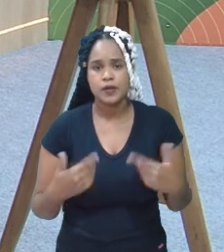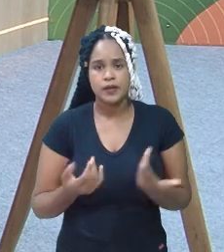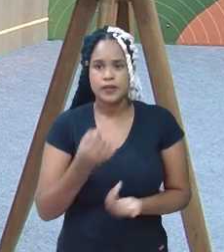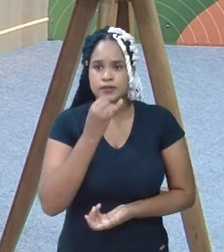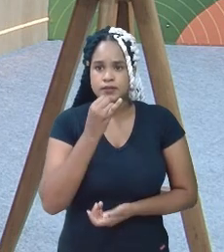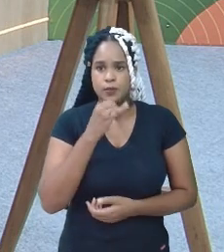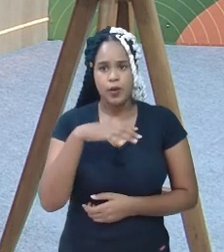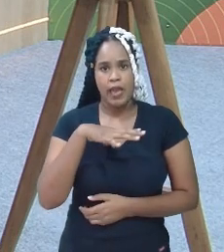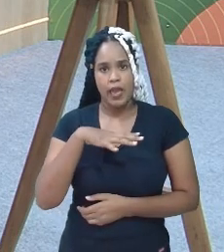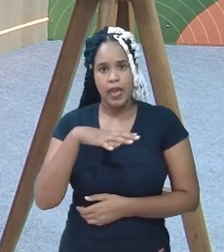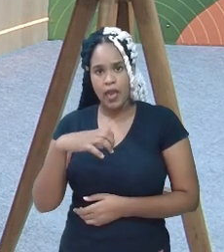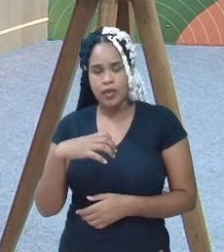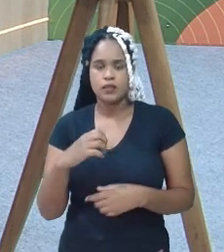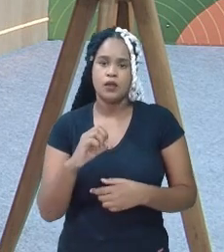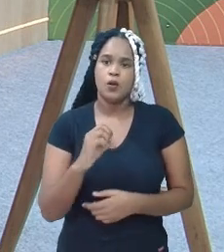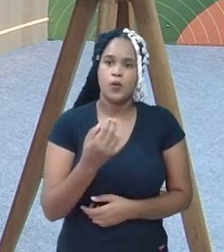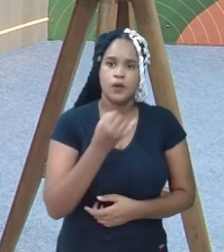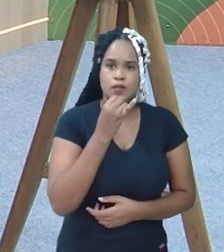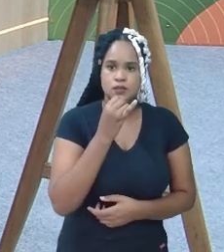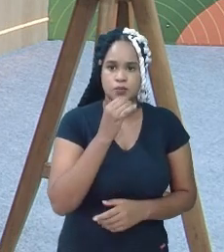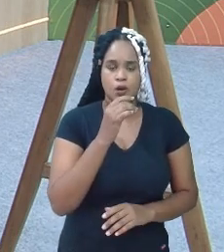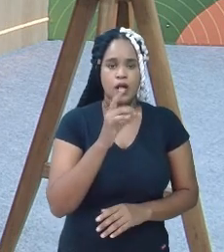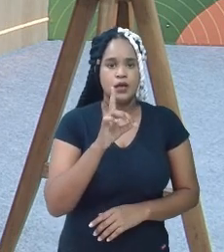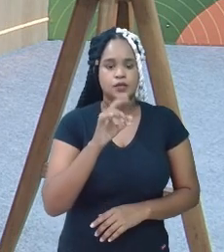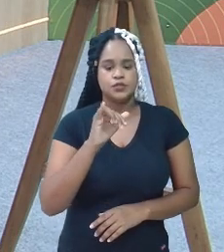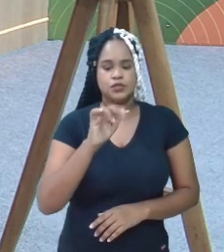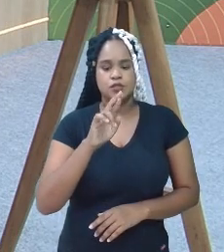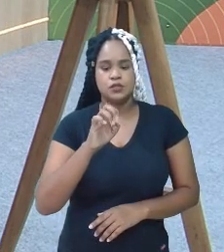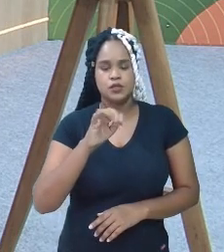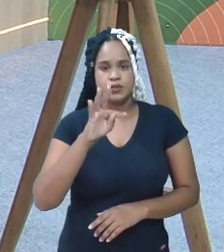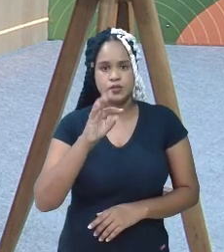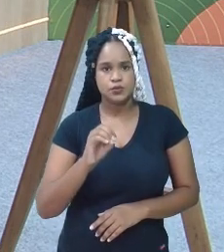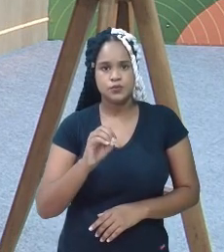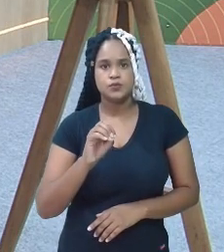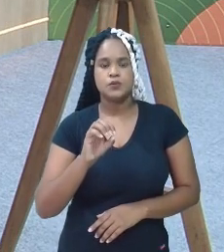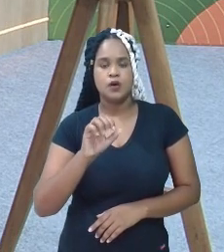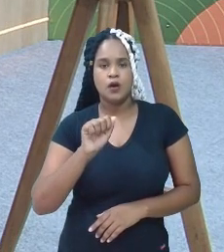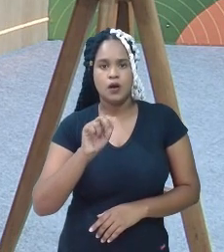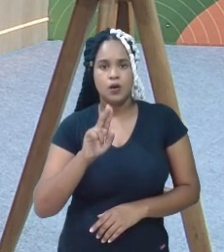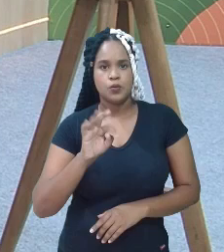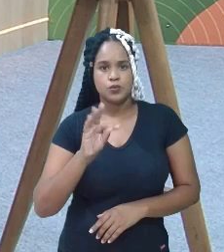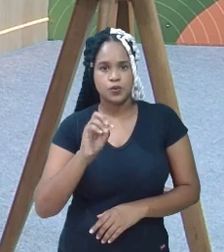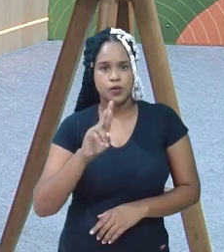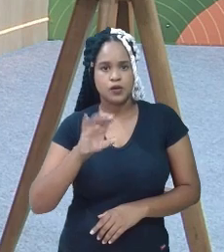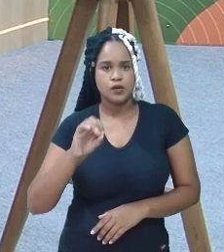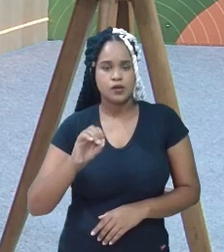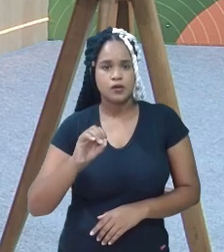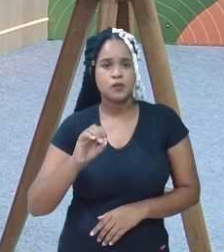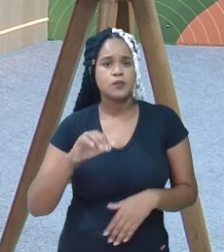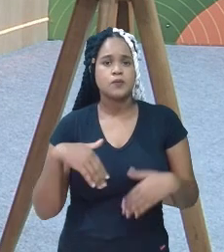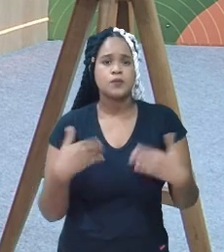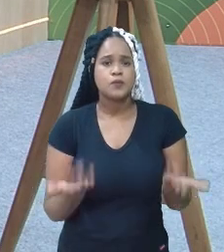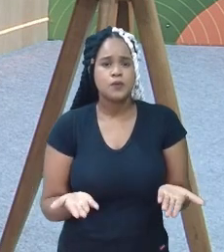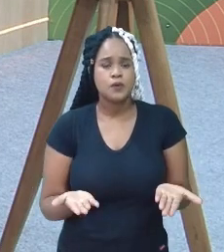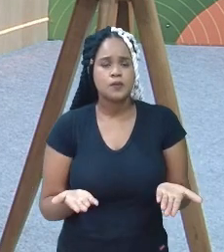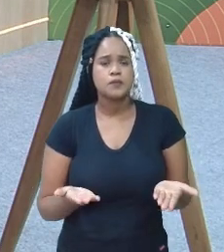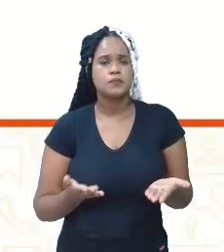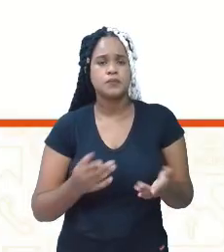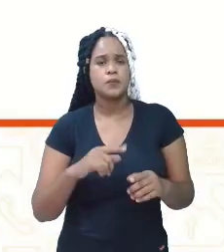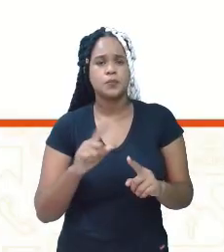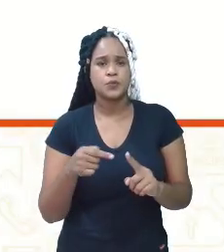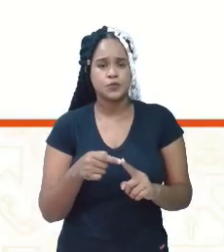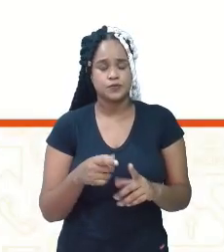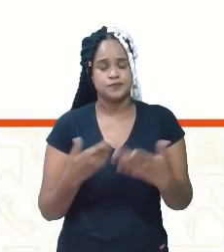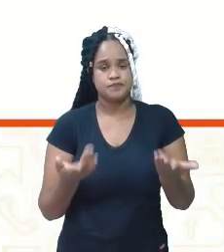que é que você, professor, quer como objetivo daquela aula? E incentive a